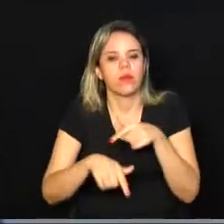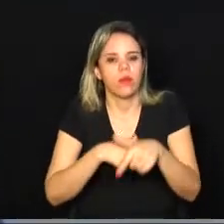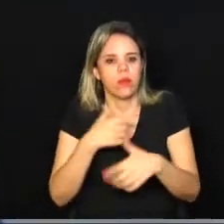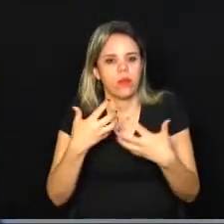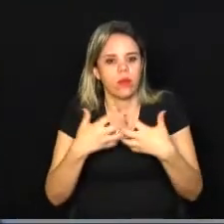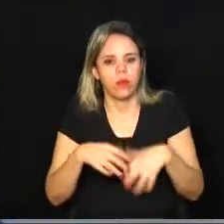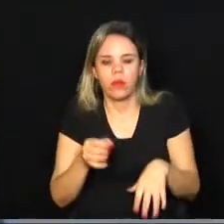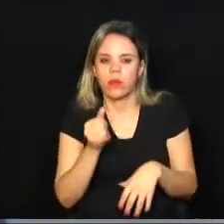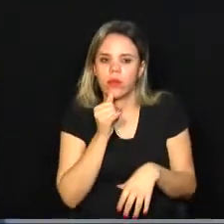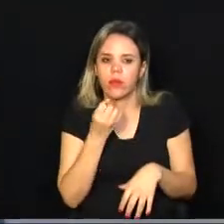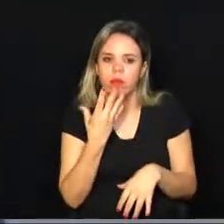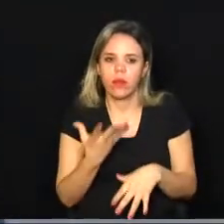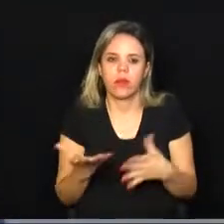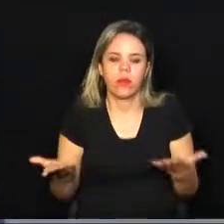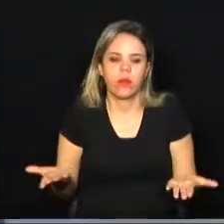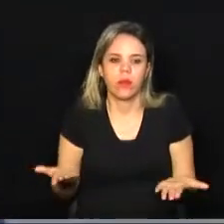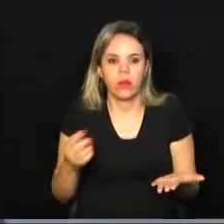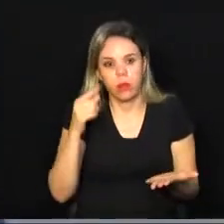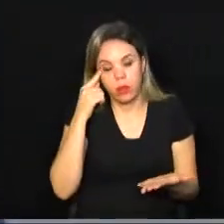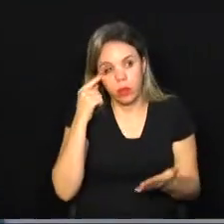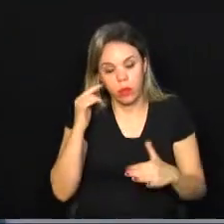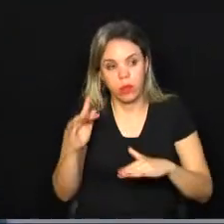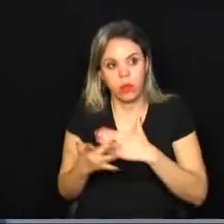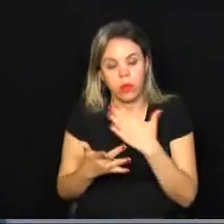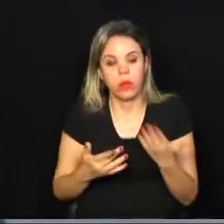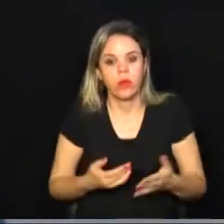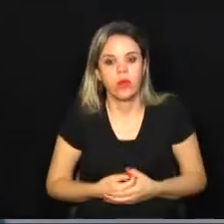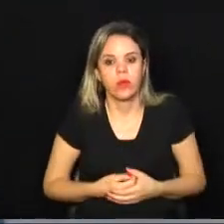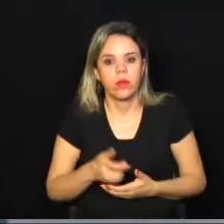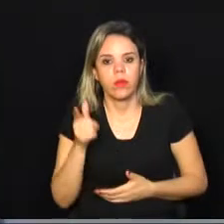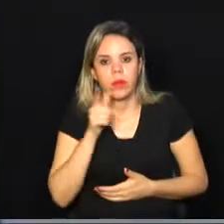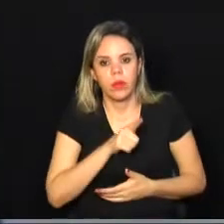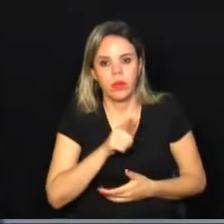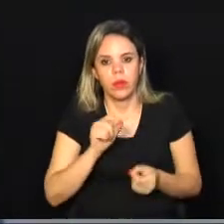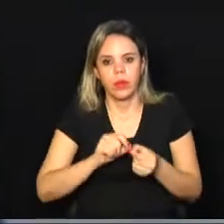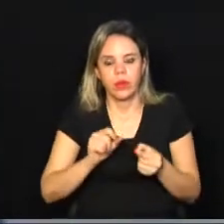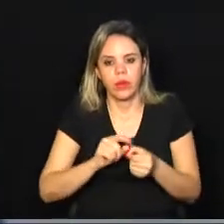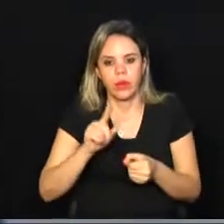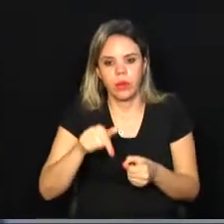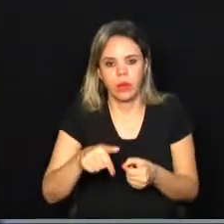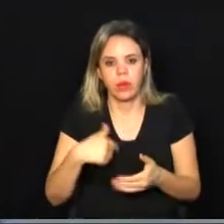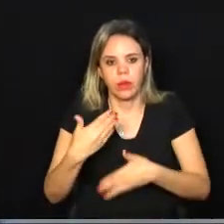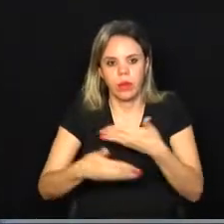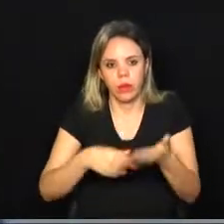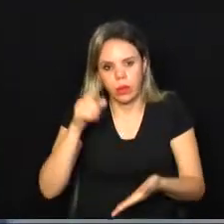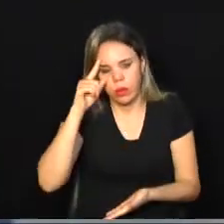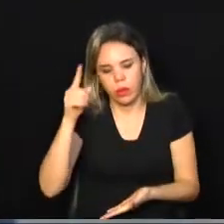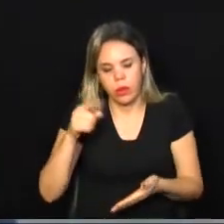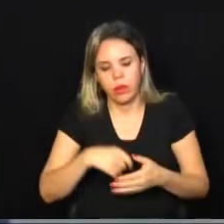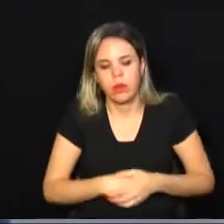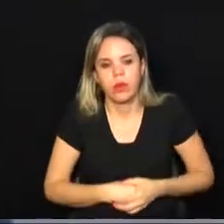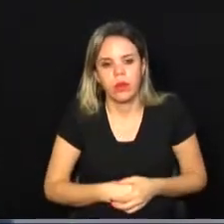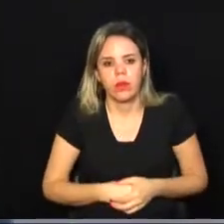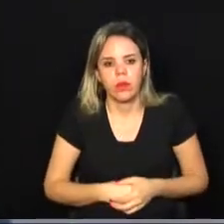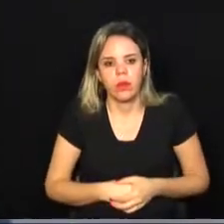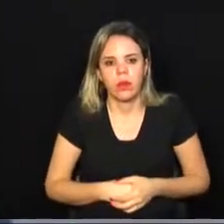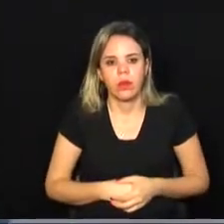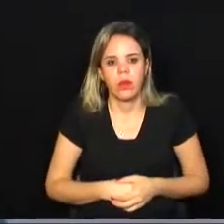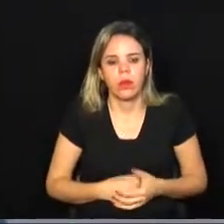bons exemplos que através da rede social ele consegue fazer isso diariamente. Já o